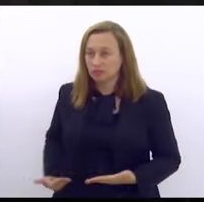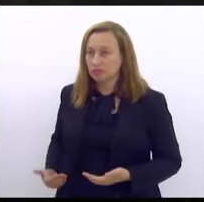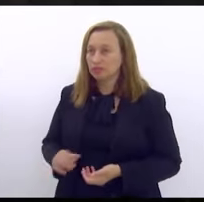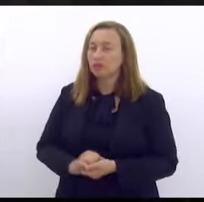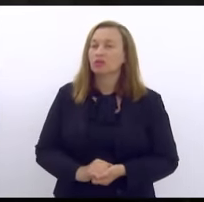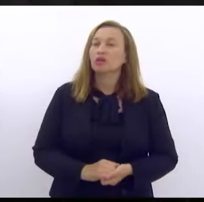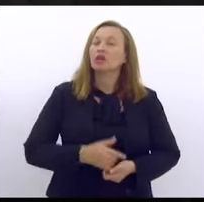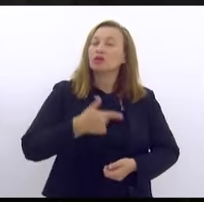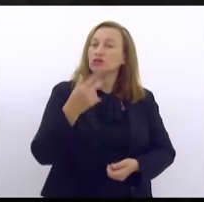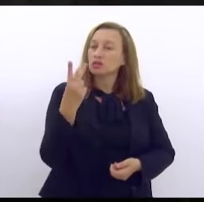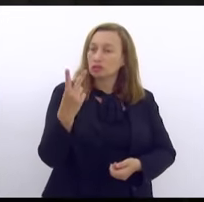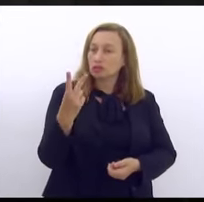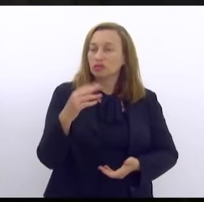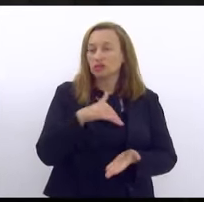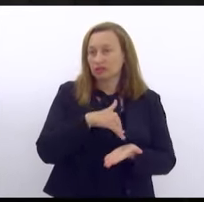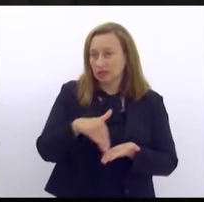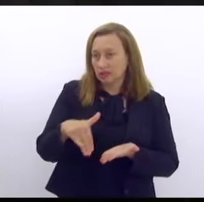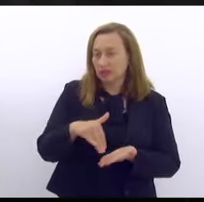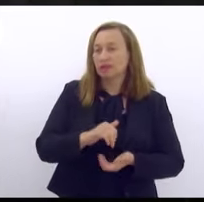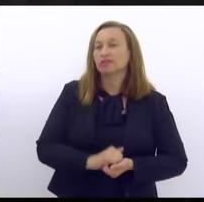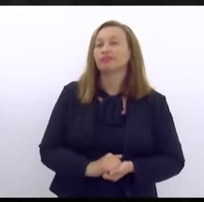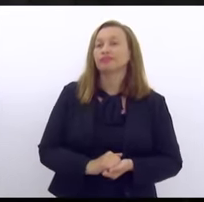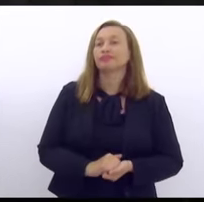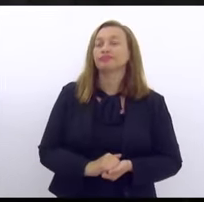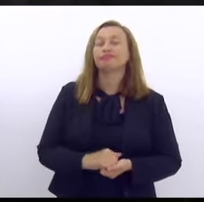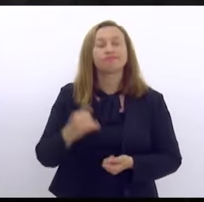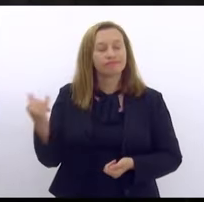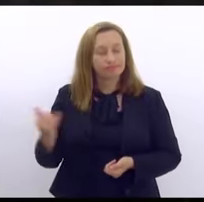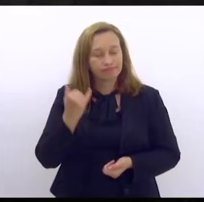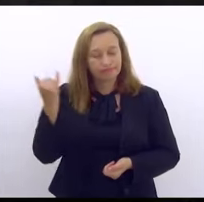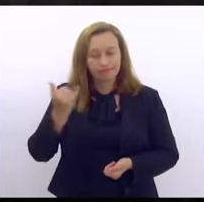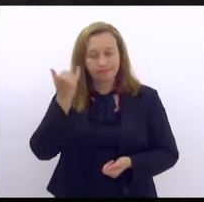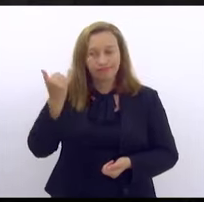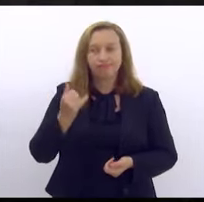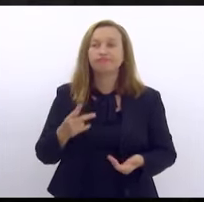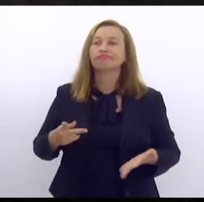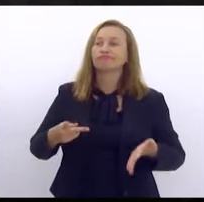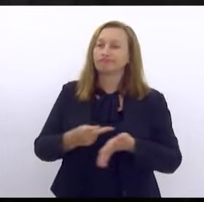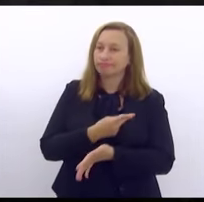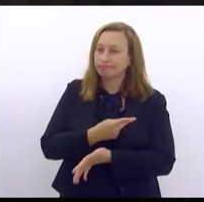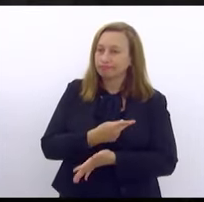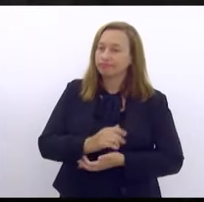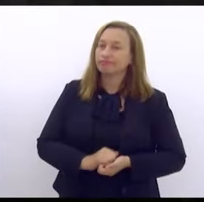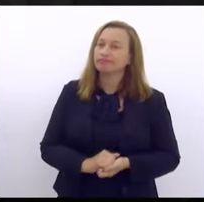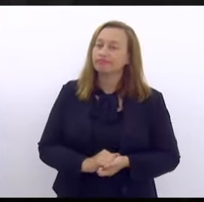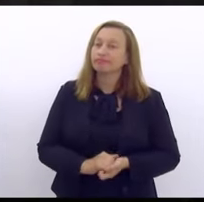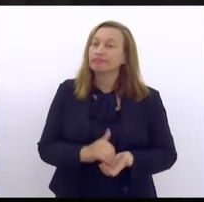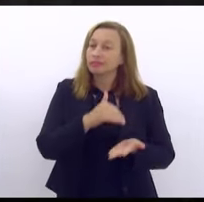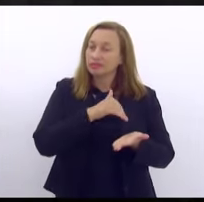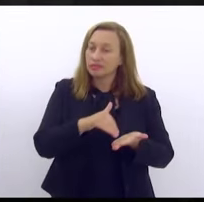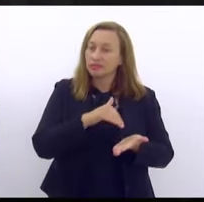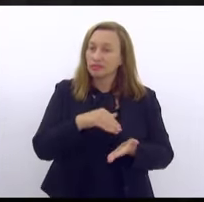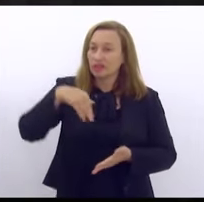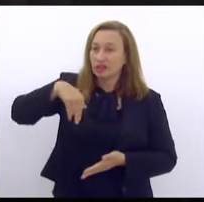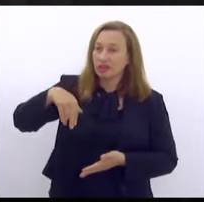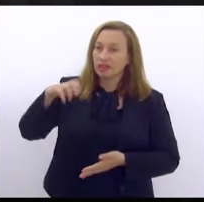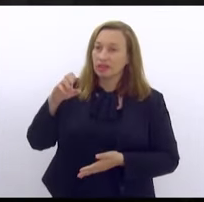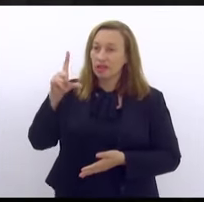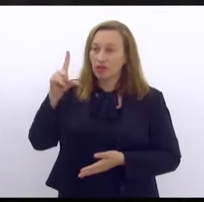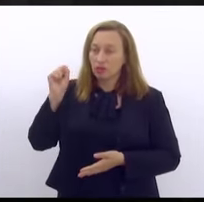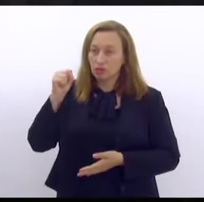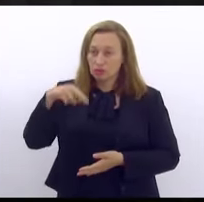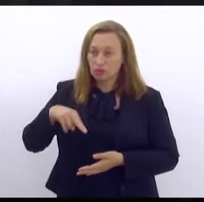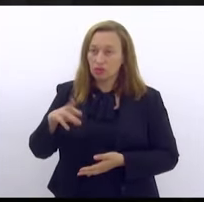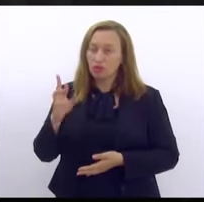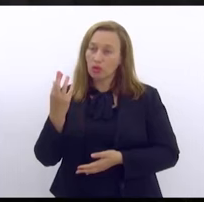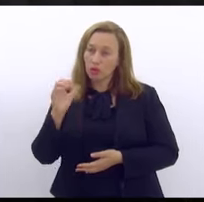dois secretários foram importantes para que isso acontecesse. Secretário Nelson Rocha, que hoje não